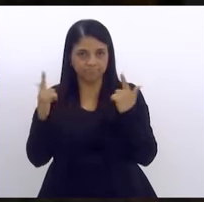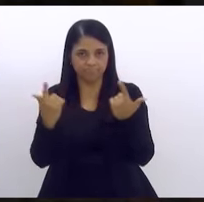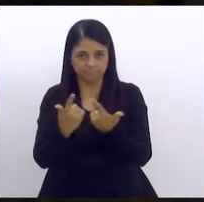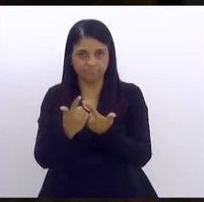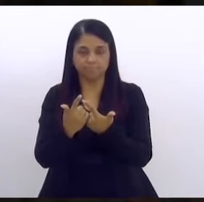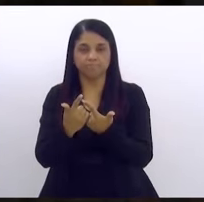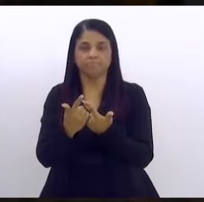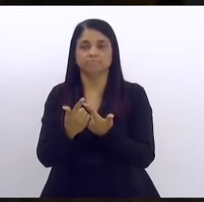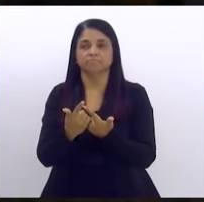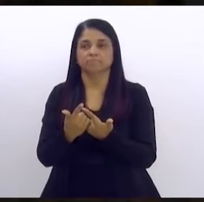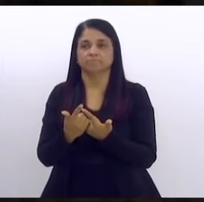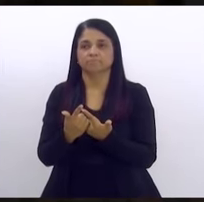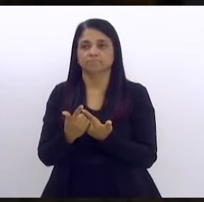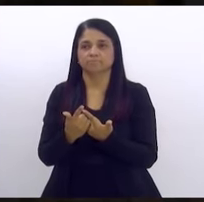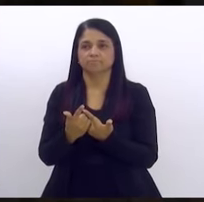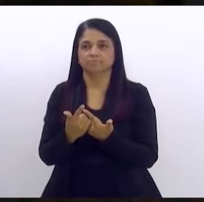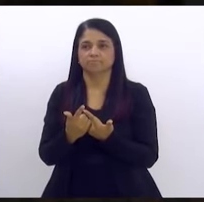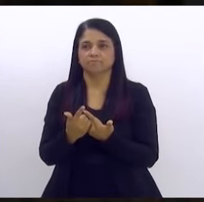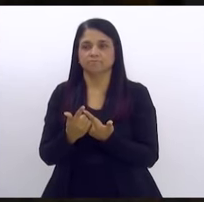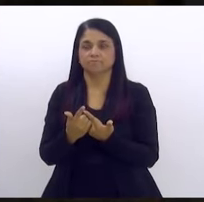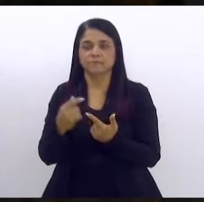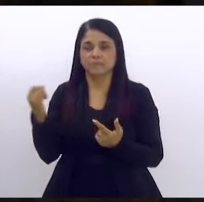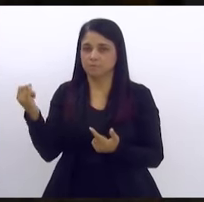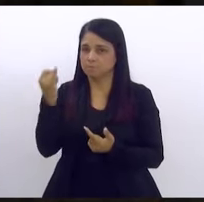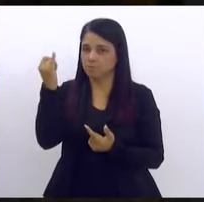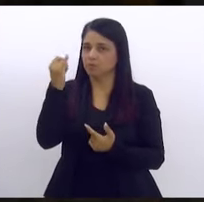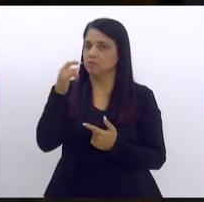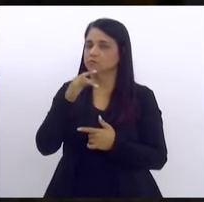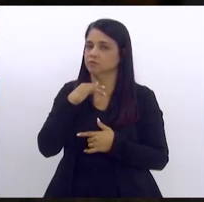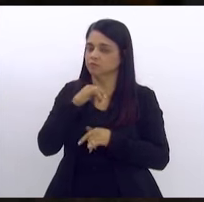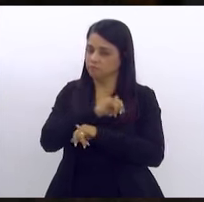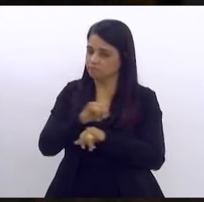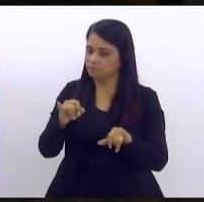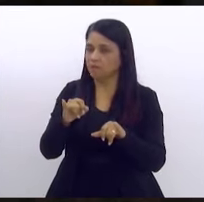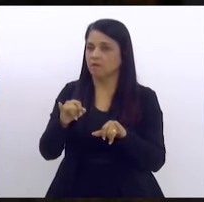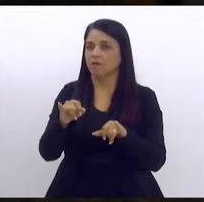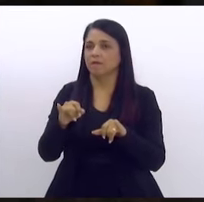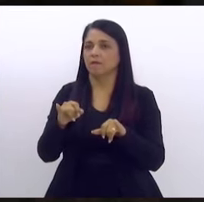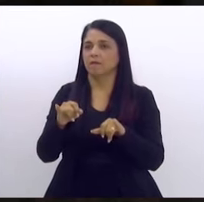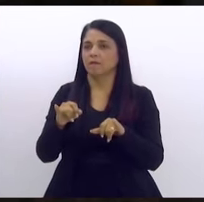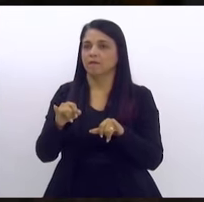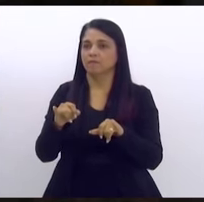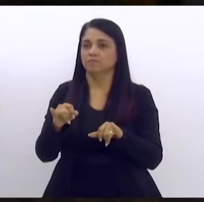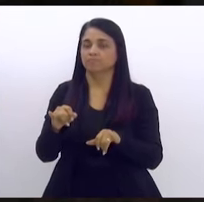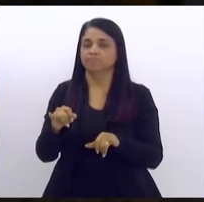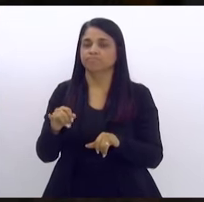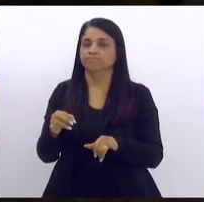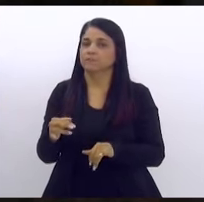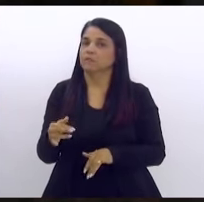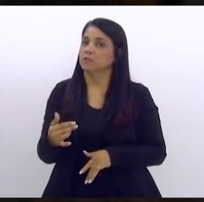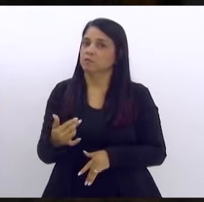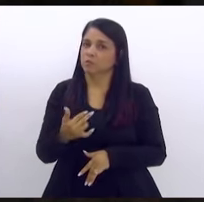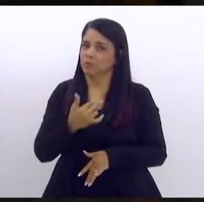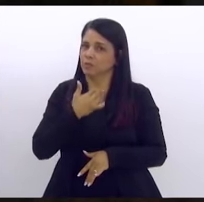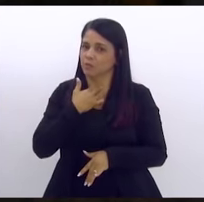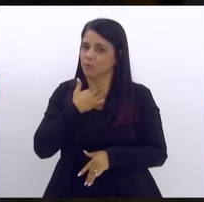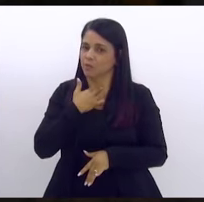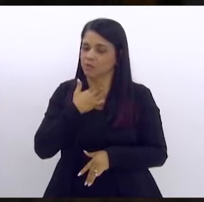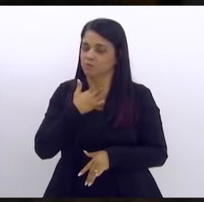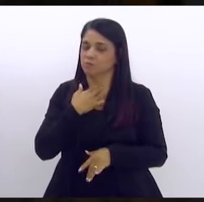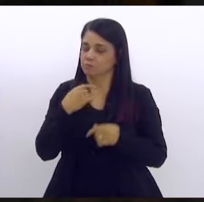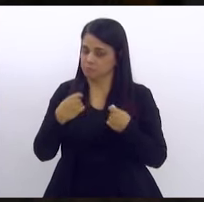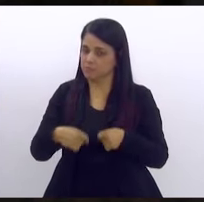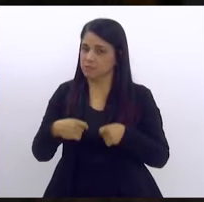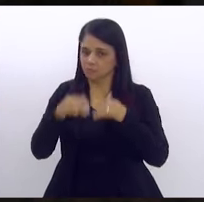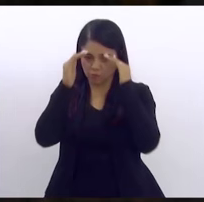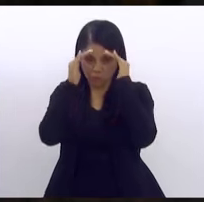né? Então, isso é muito importante frisar o que ele falou ali, tá? Por isso que nós não podemos, nós temos que respeitar para